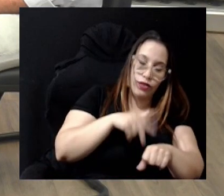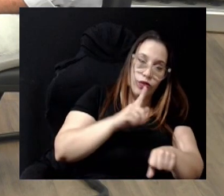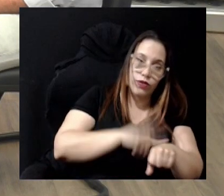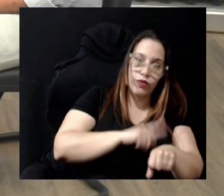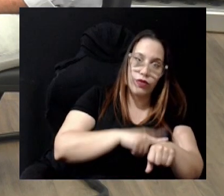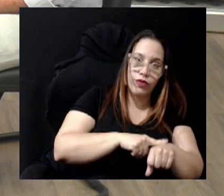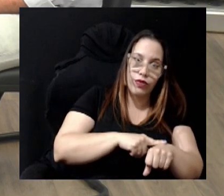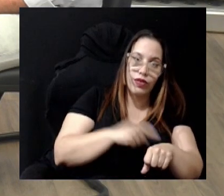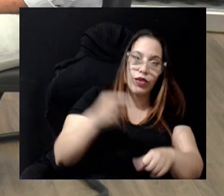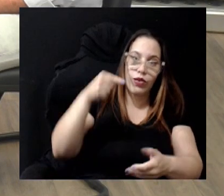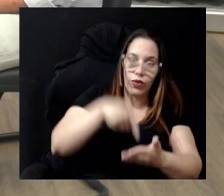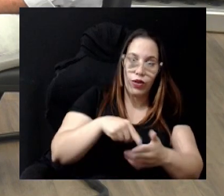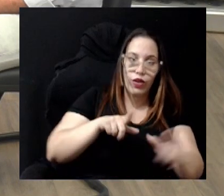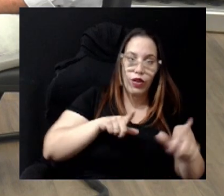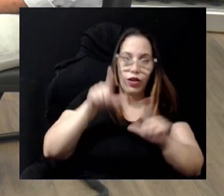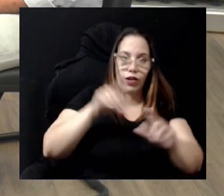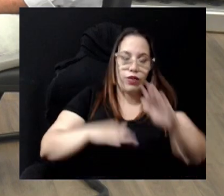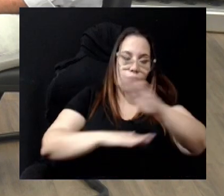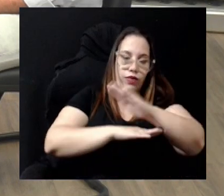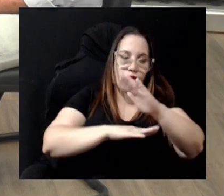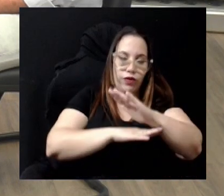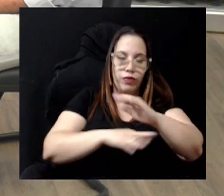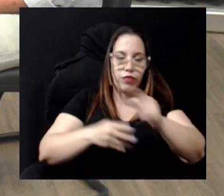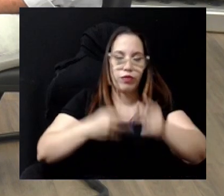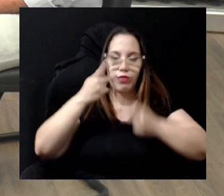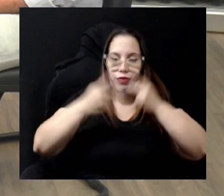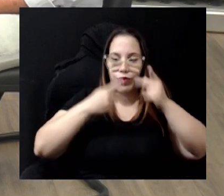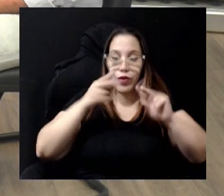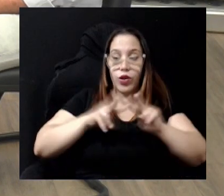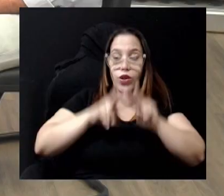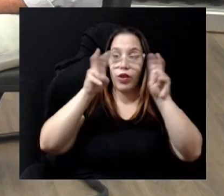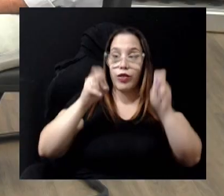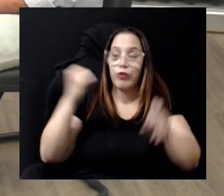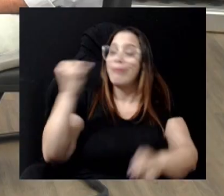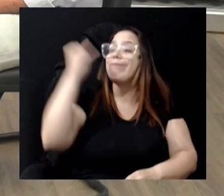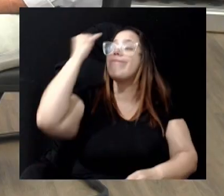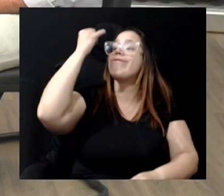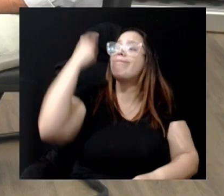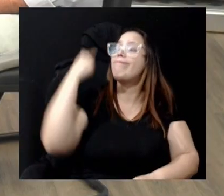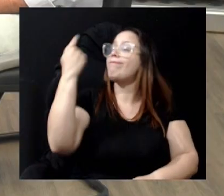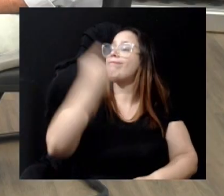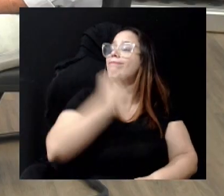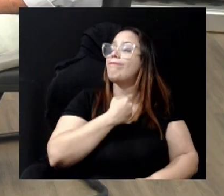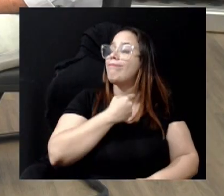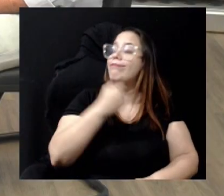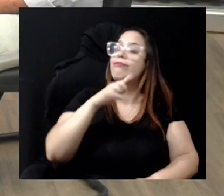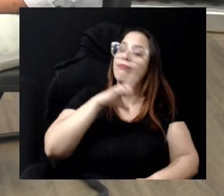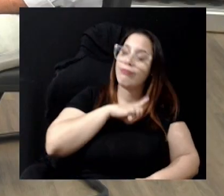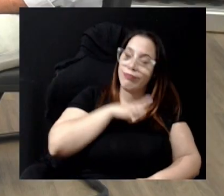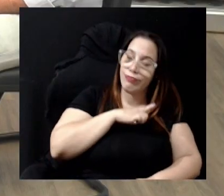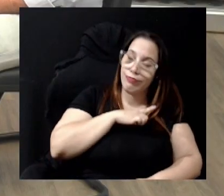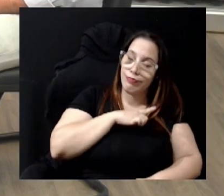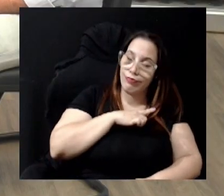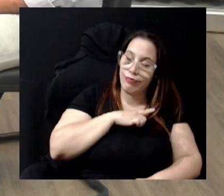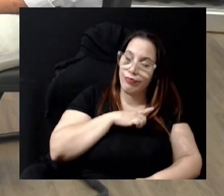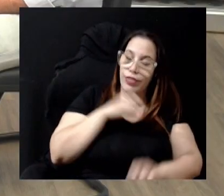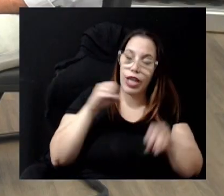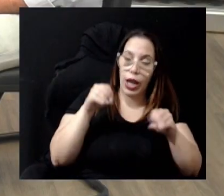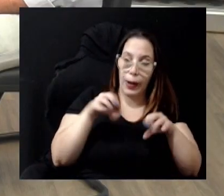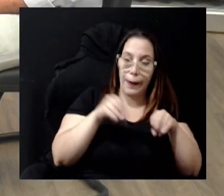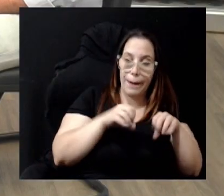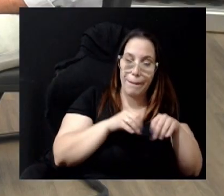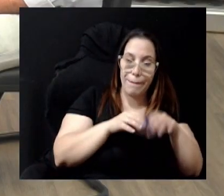para a TV Câmara, para conversar com a gente sobre esse assunto importante para todos nós e também para a economia e,